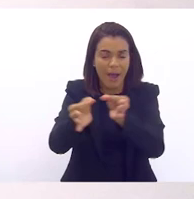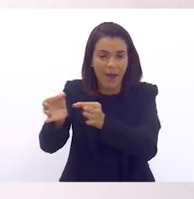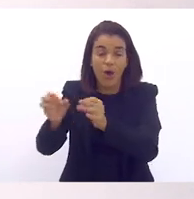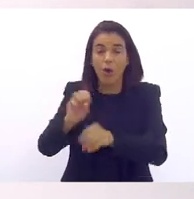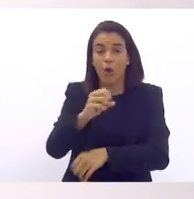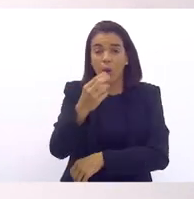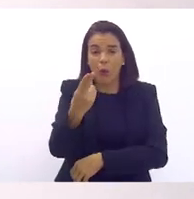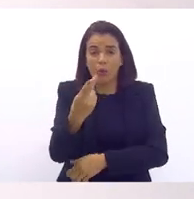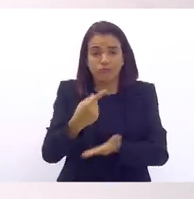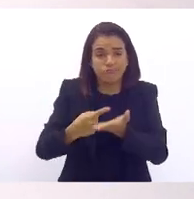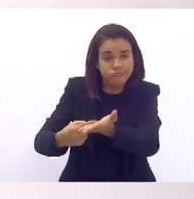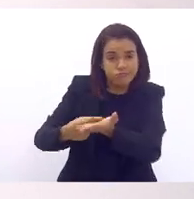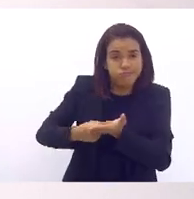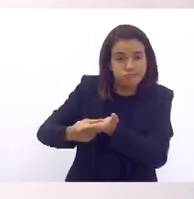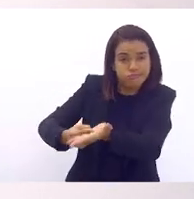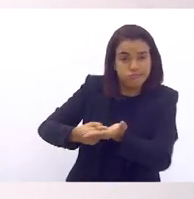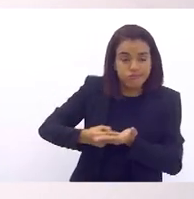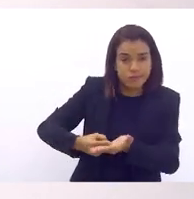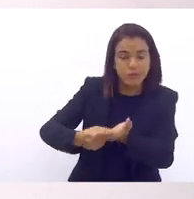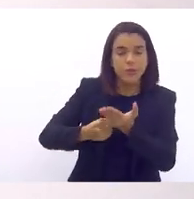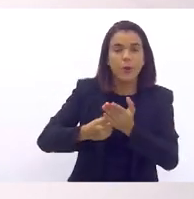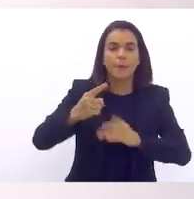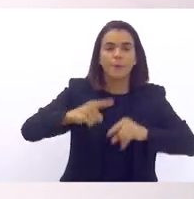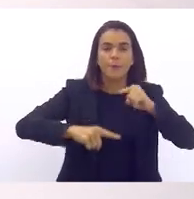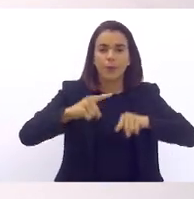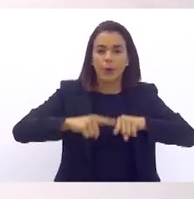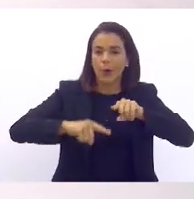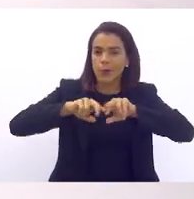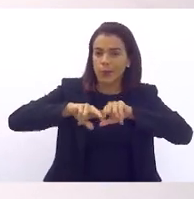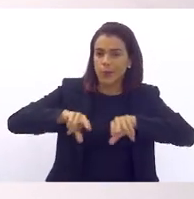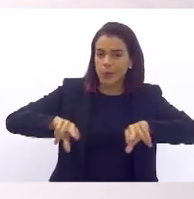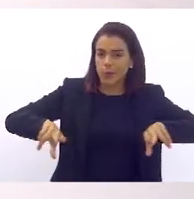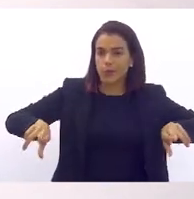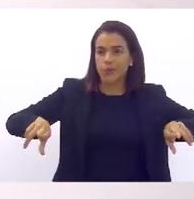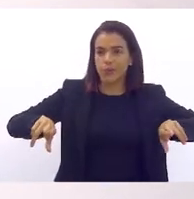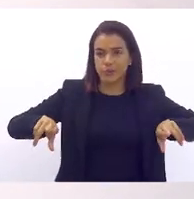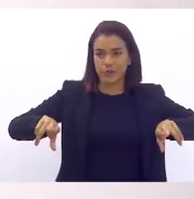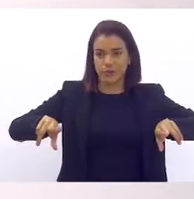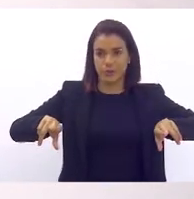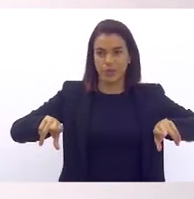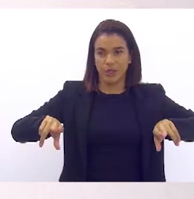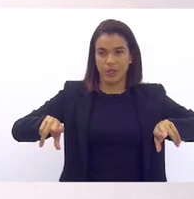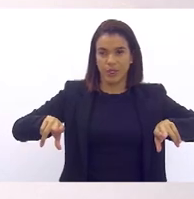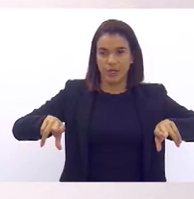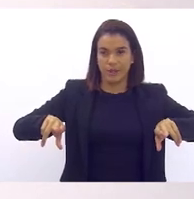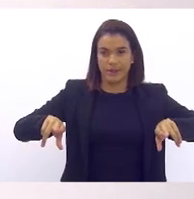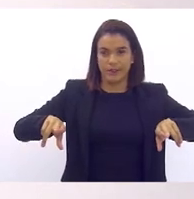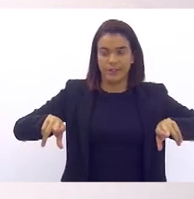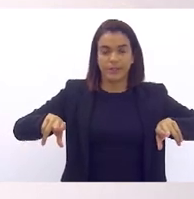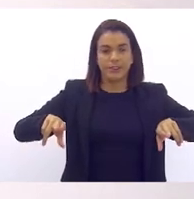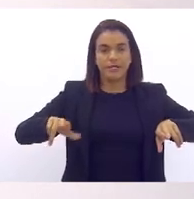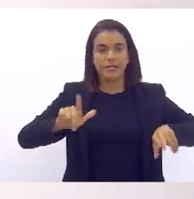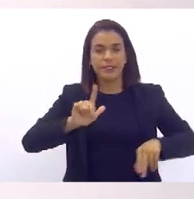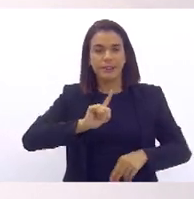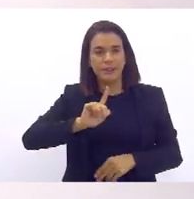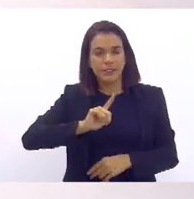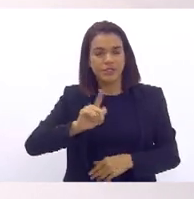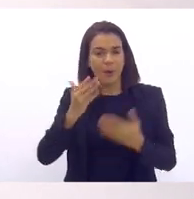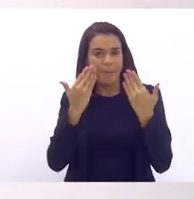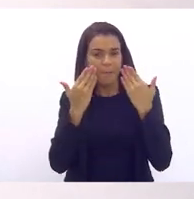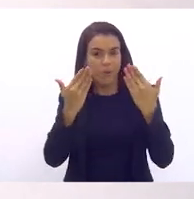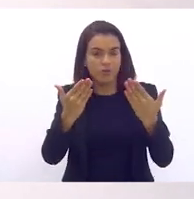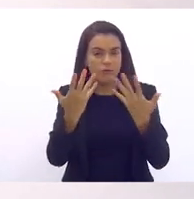pela Via dos acordos onde eh produtos eh que T mostrado a sua